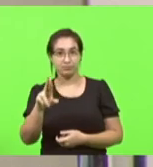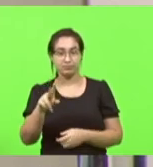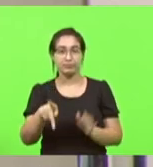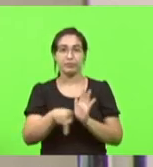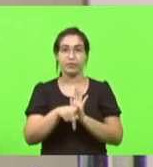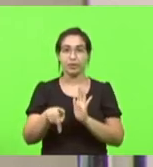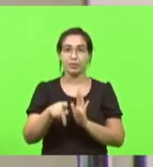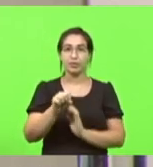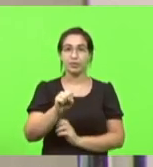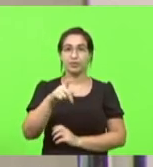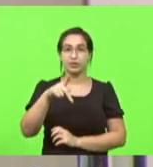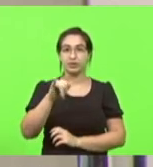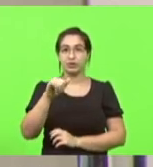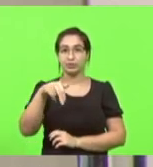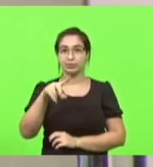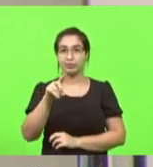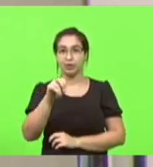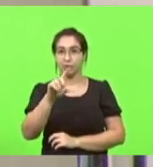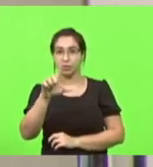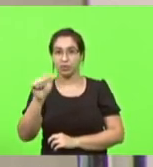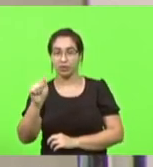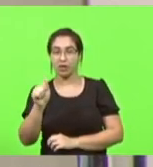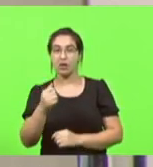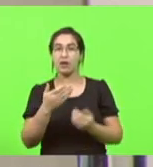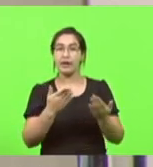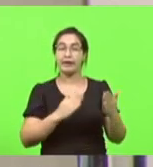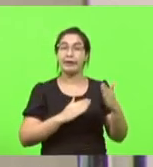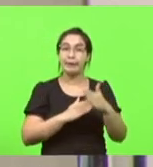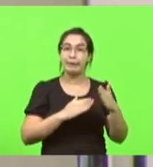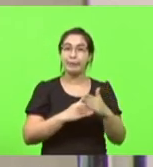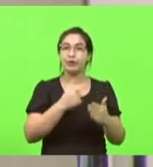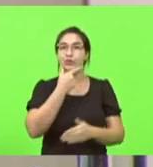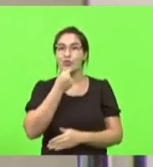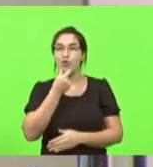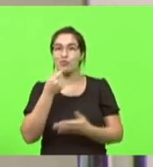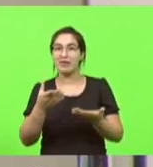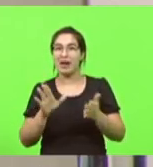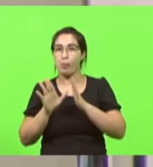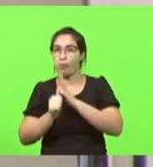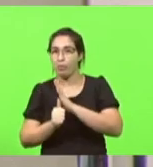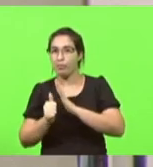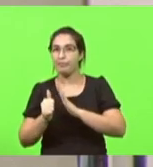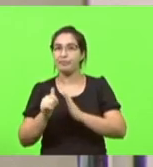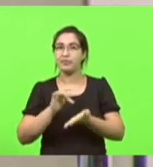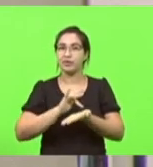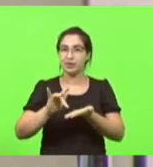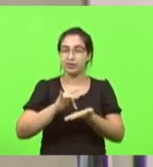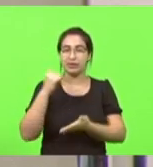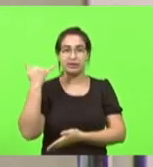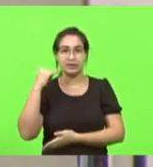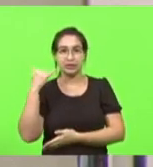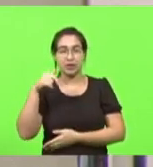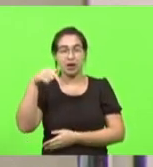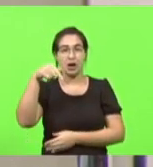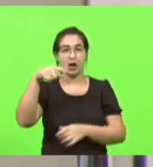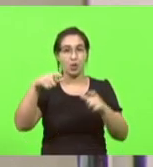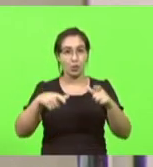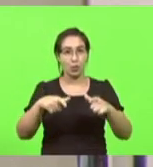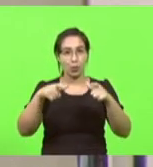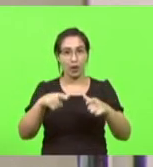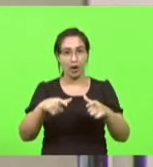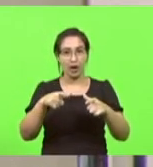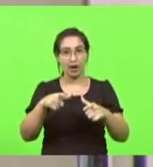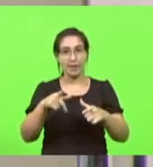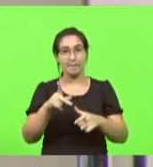por imobilizarem criminoso armado que tentou assaltar uma loja de celulares no município de Palhoça. Em discussão.